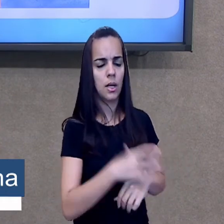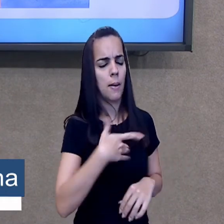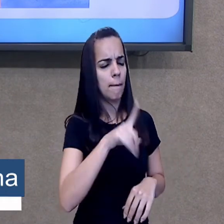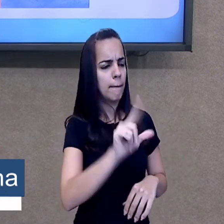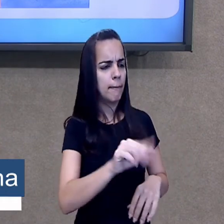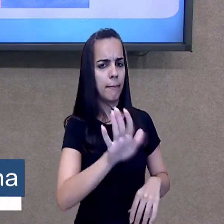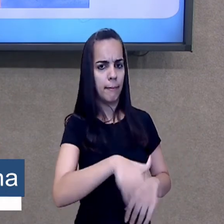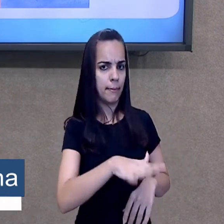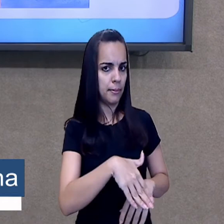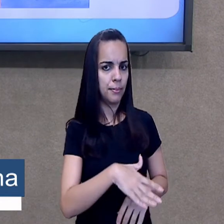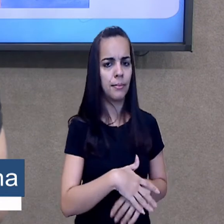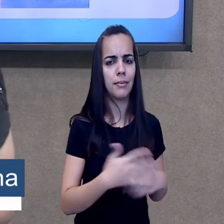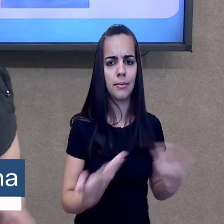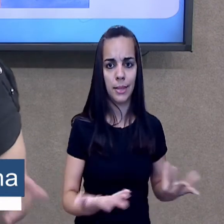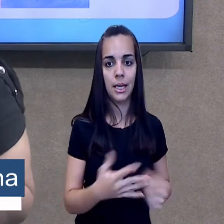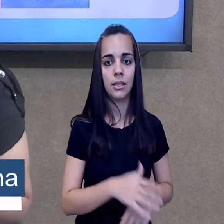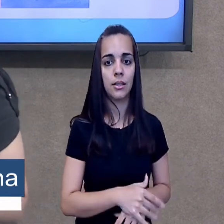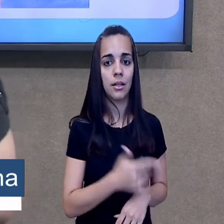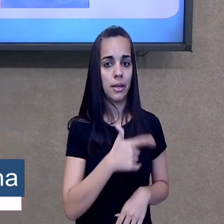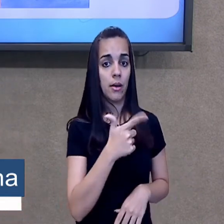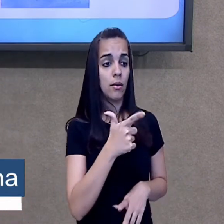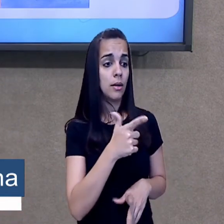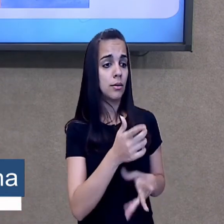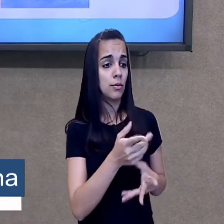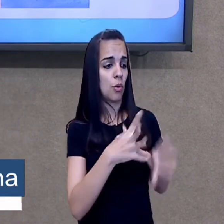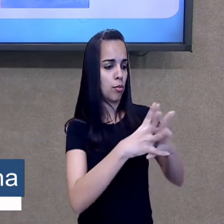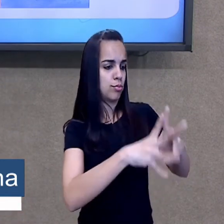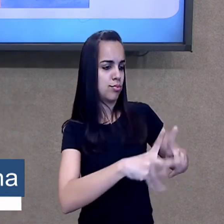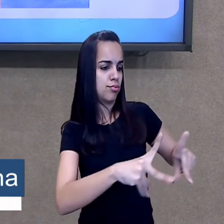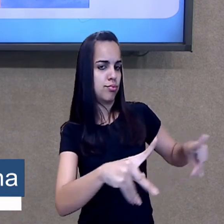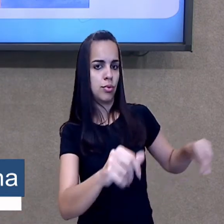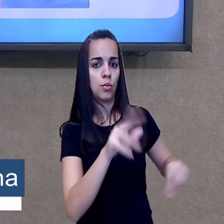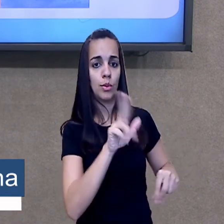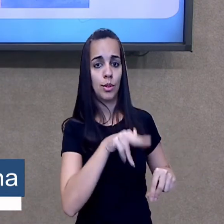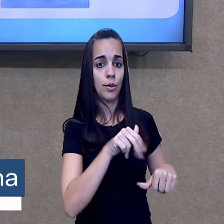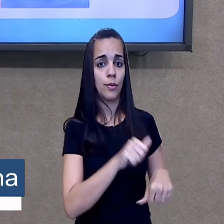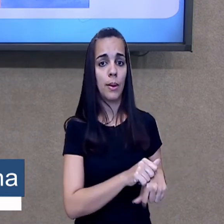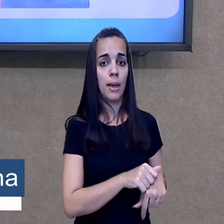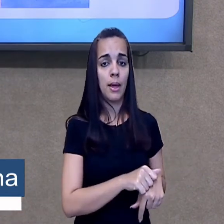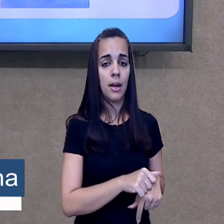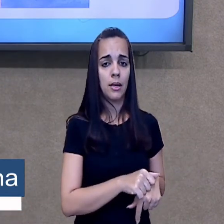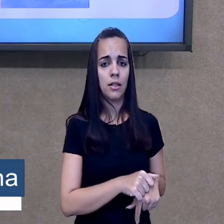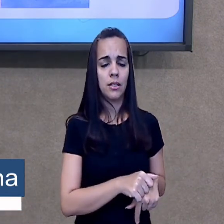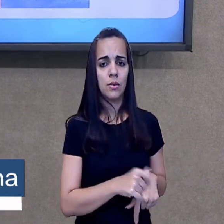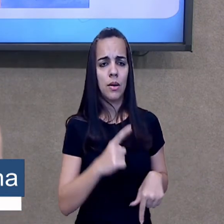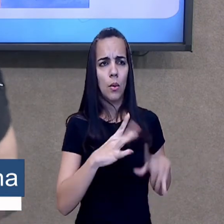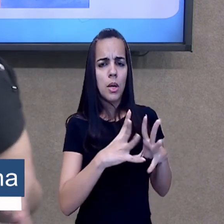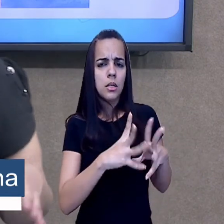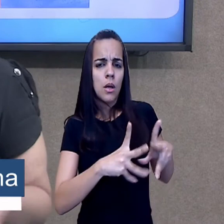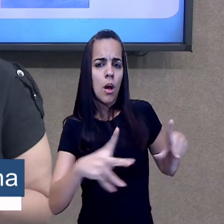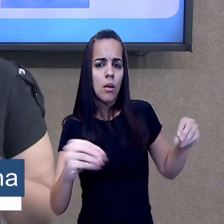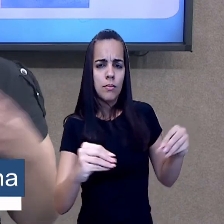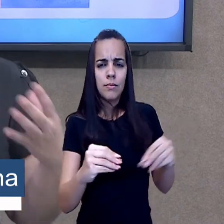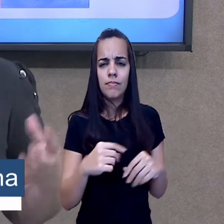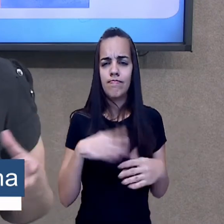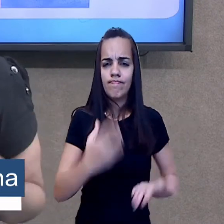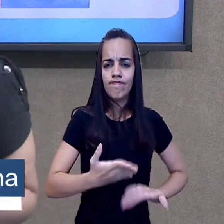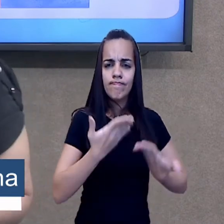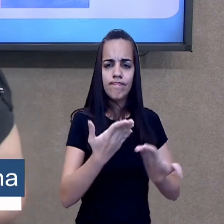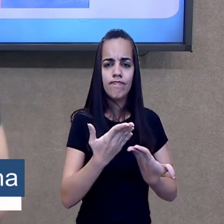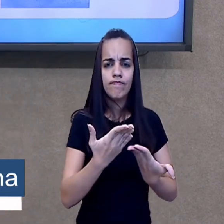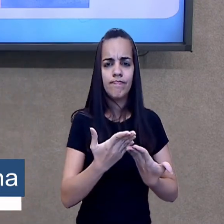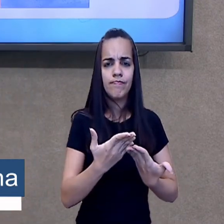barata. Então, para isso, eles não queriam essa abolição. Essa abolição, ela veio dar mais